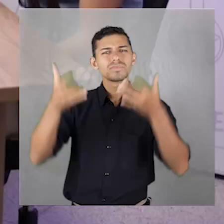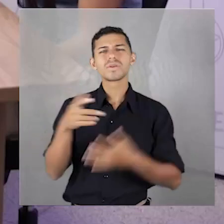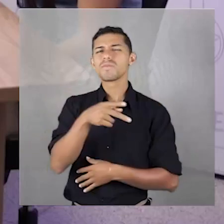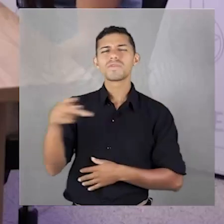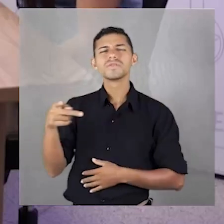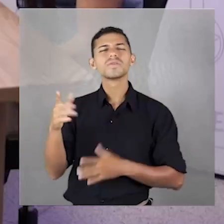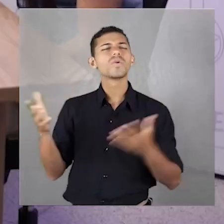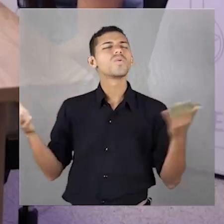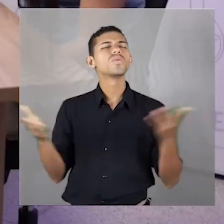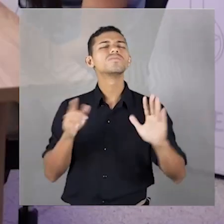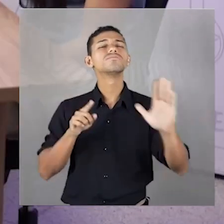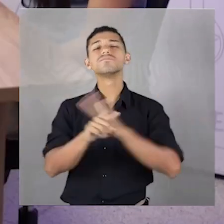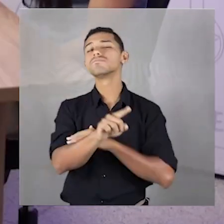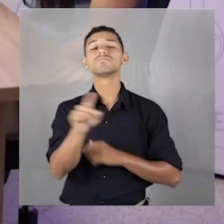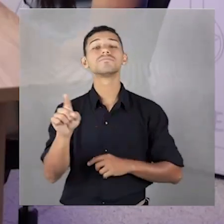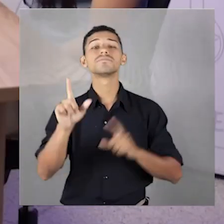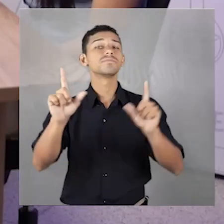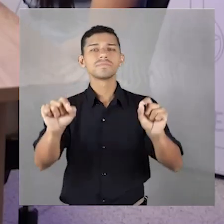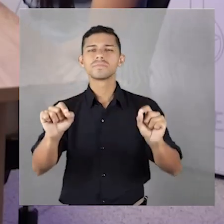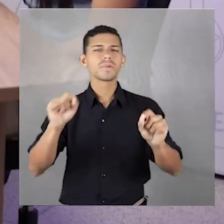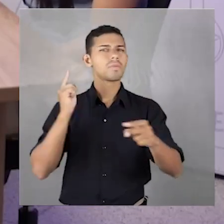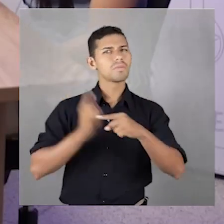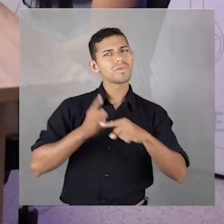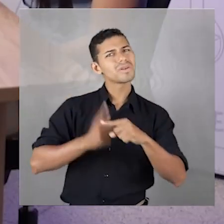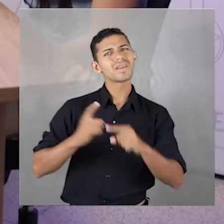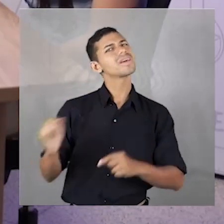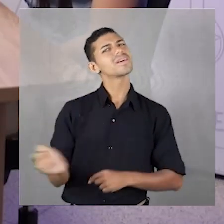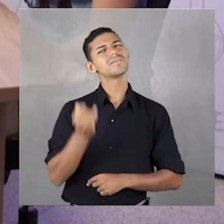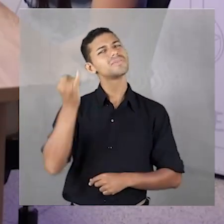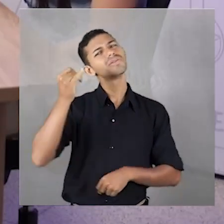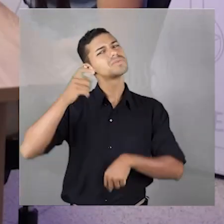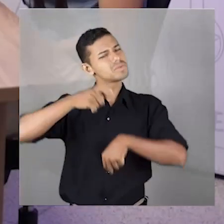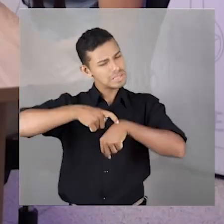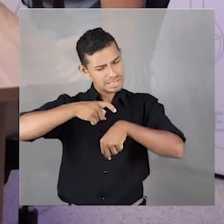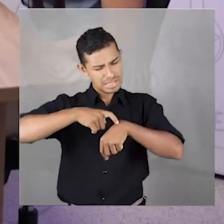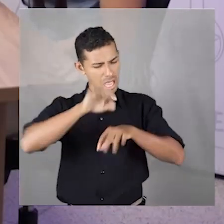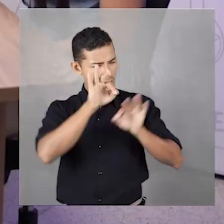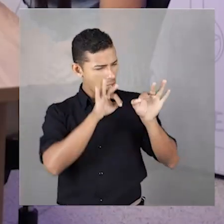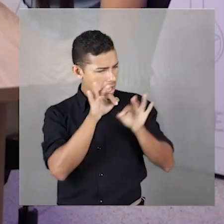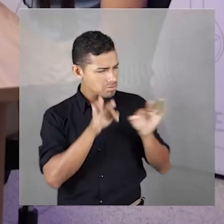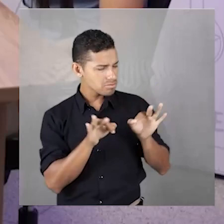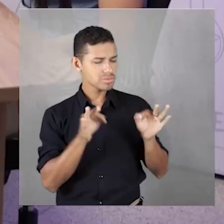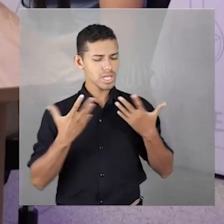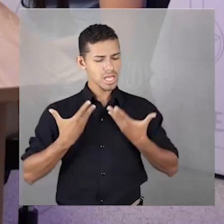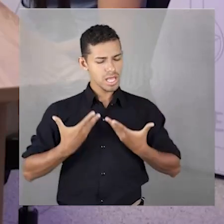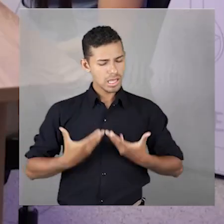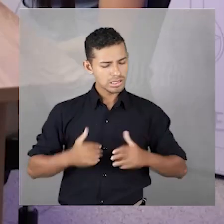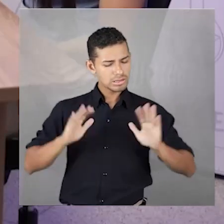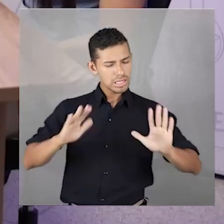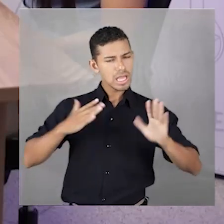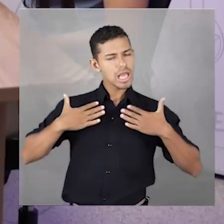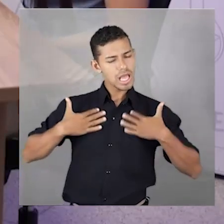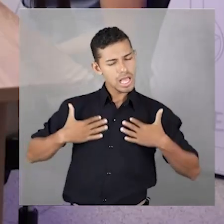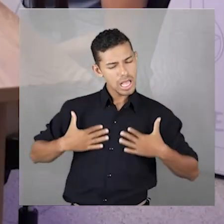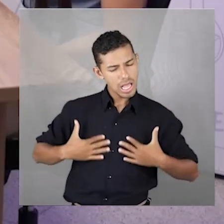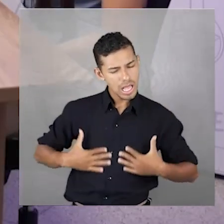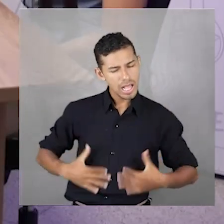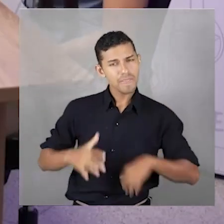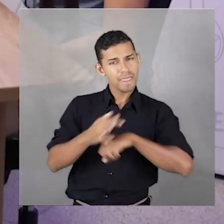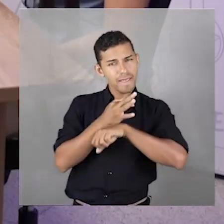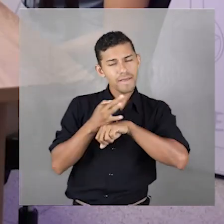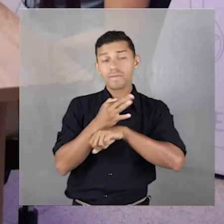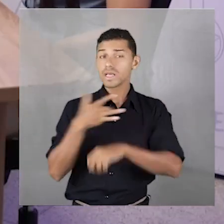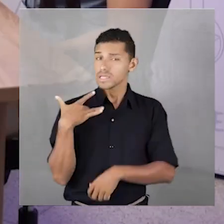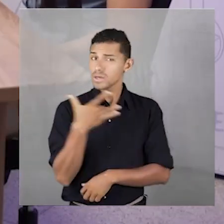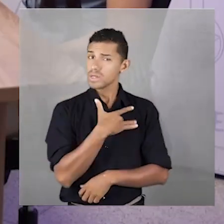lhe fazer a pergunta, né? Por que é importante ter essa fase de descanso, essas férias? Porque é